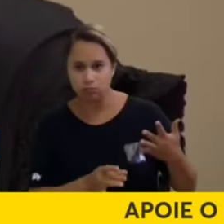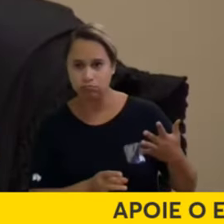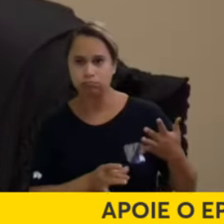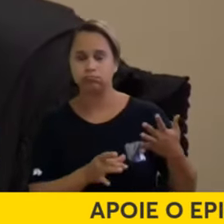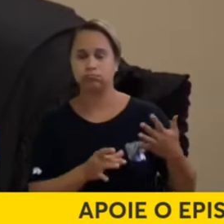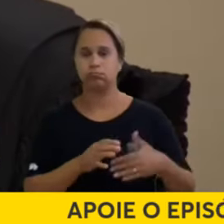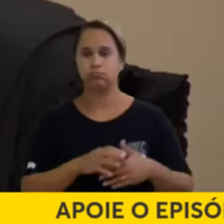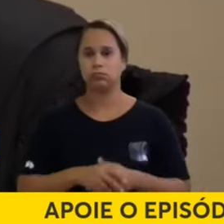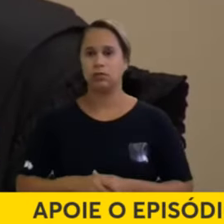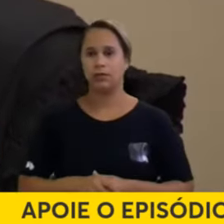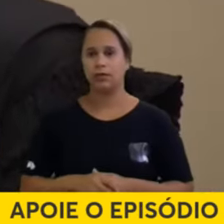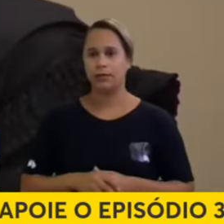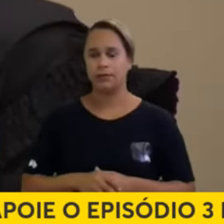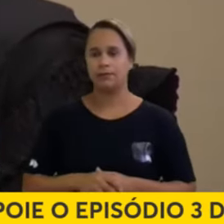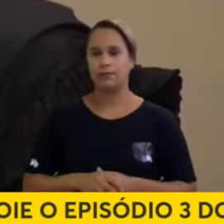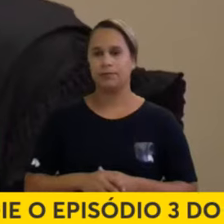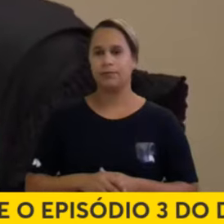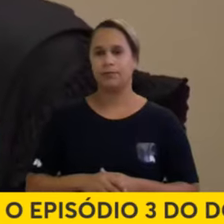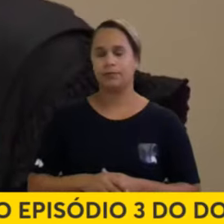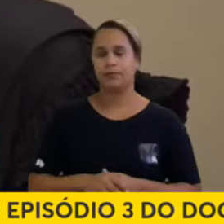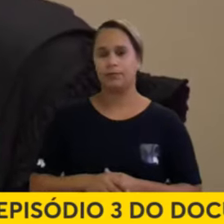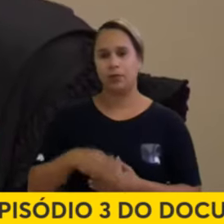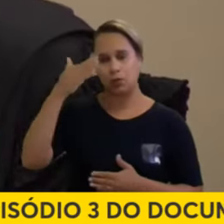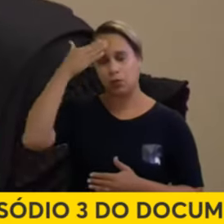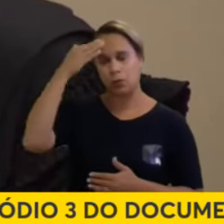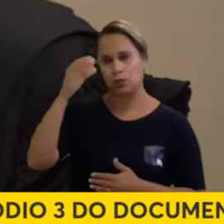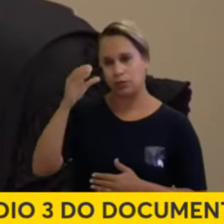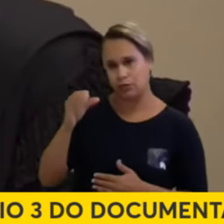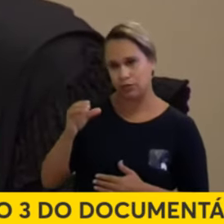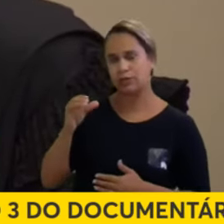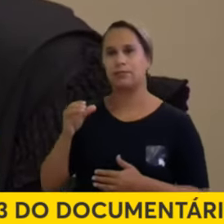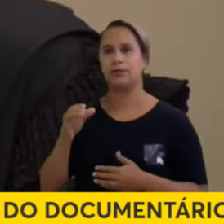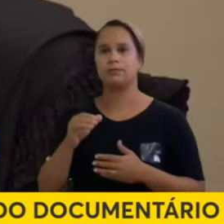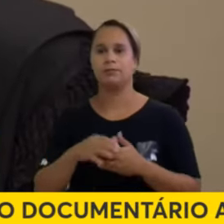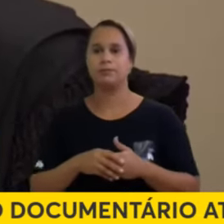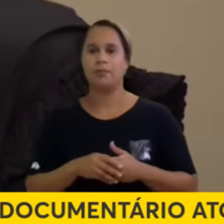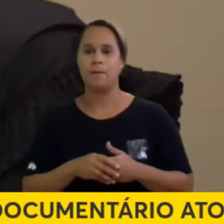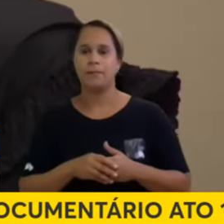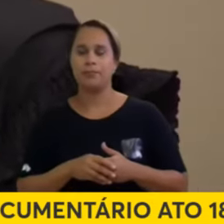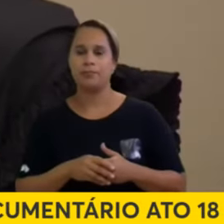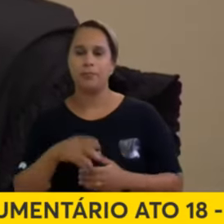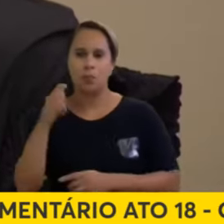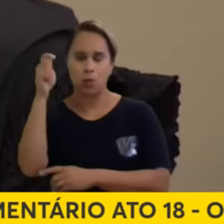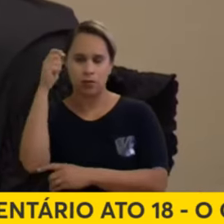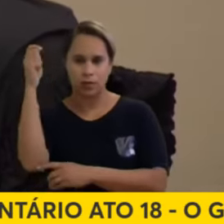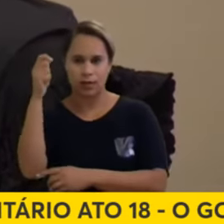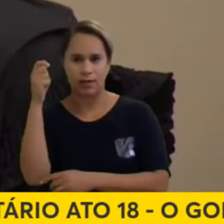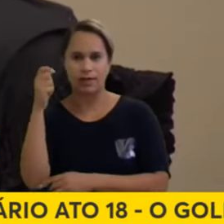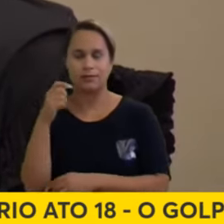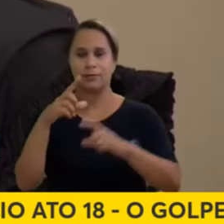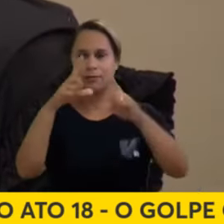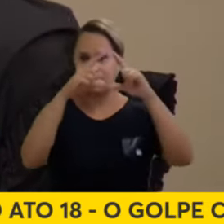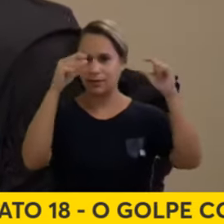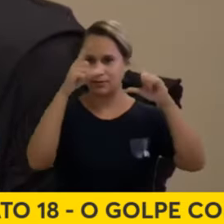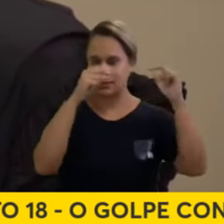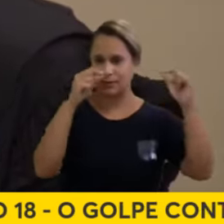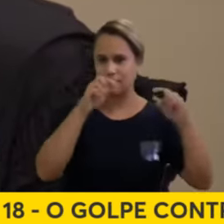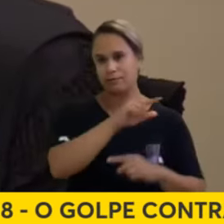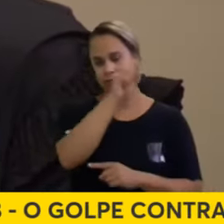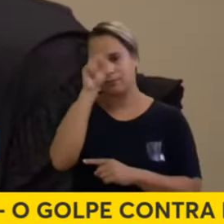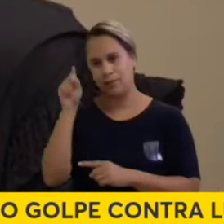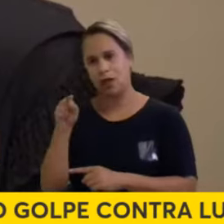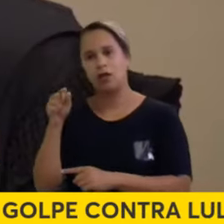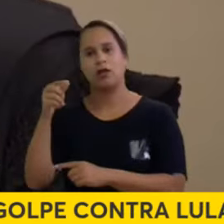Belo Horizonte Curitiba Porto Alegre Brasília Rio Brasília Curitiba Porto